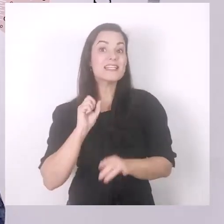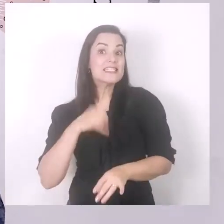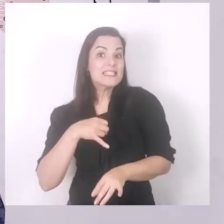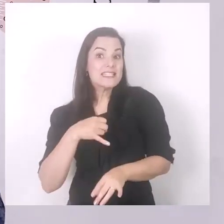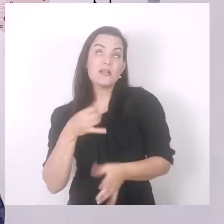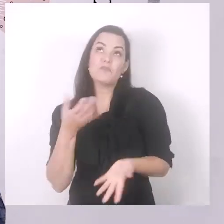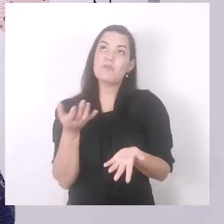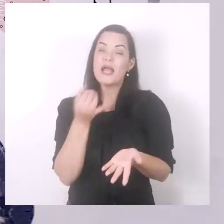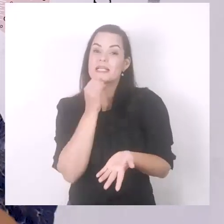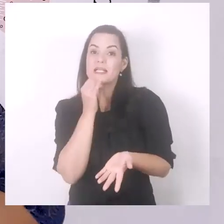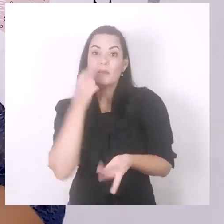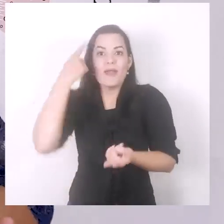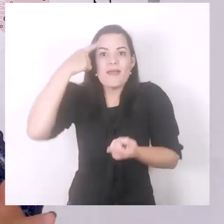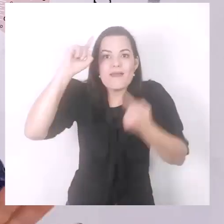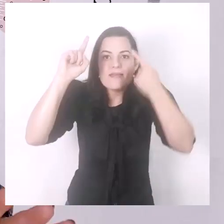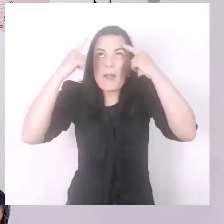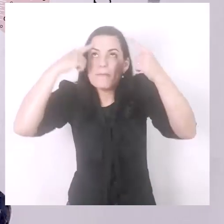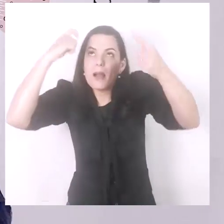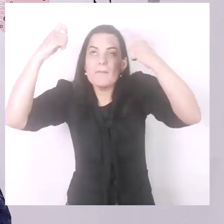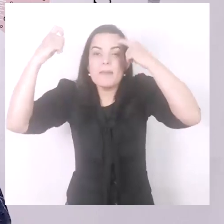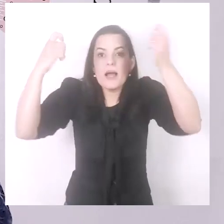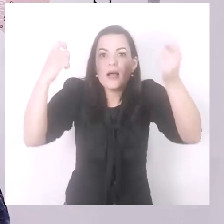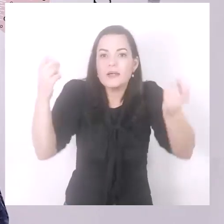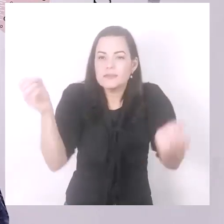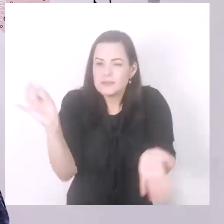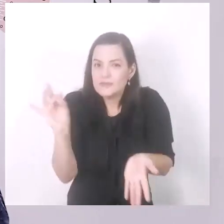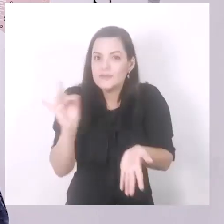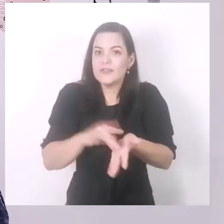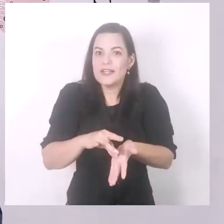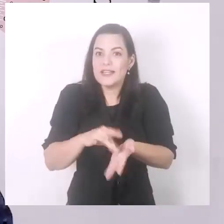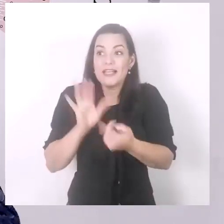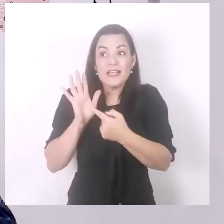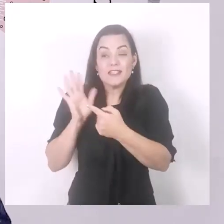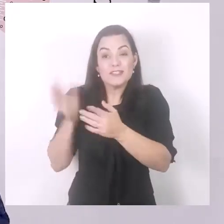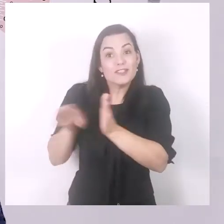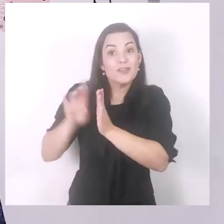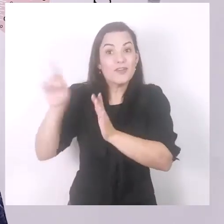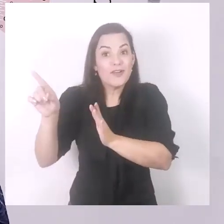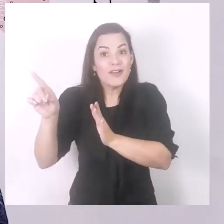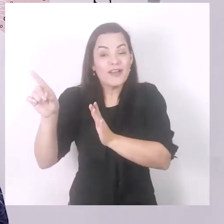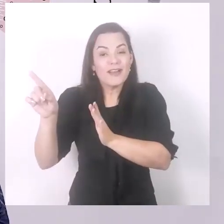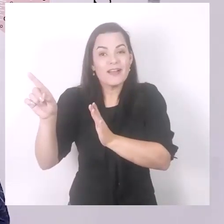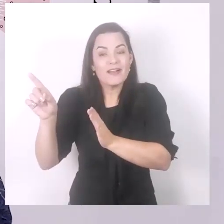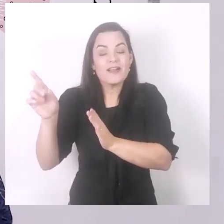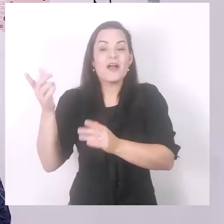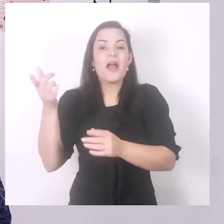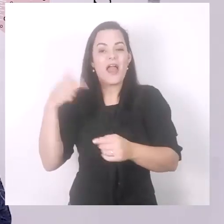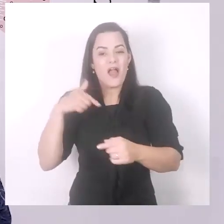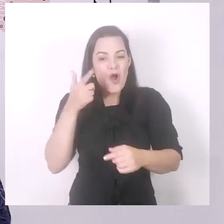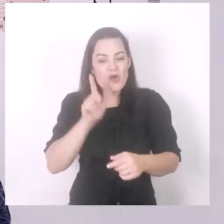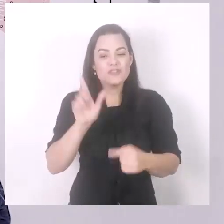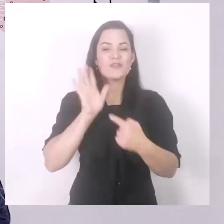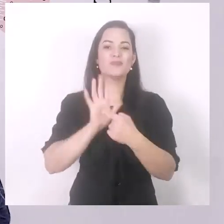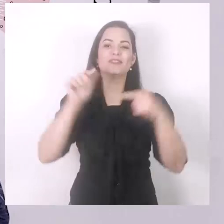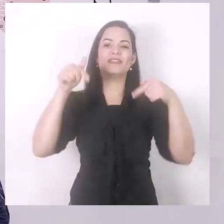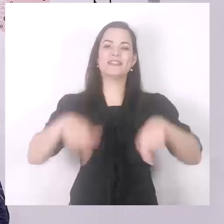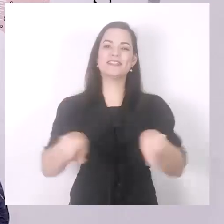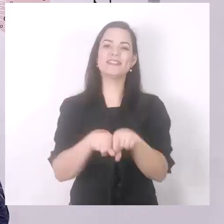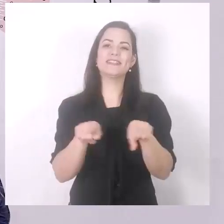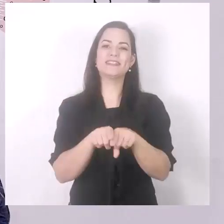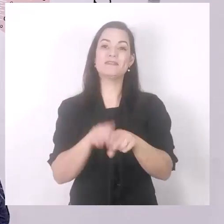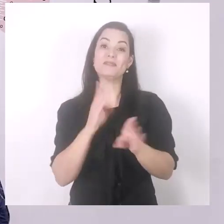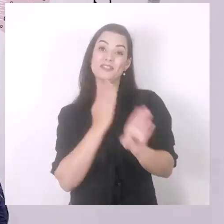alguma ideia criativa apresentada por lá foi compartilhada aqui com as nossas descobertas